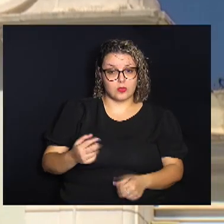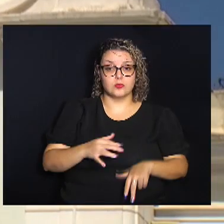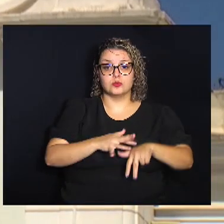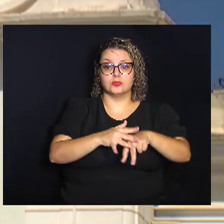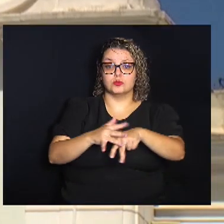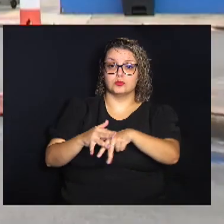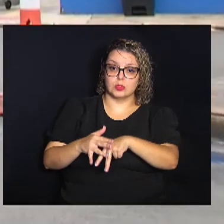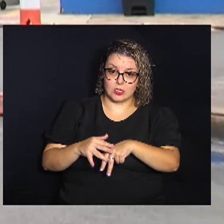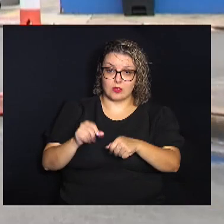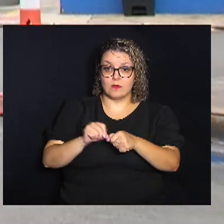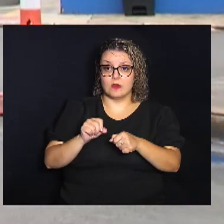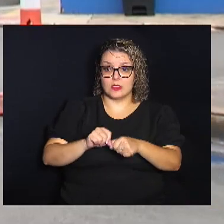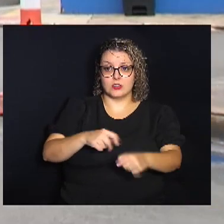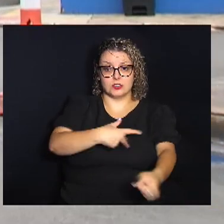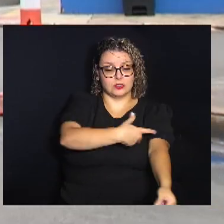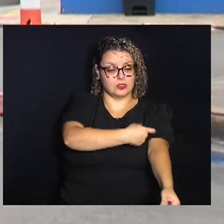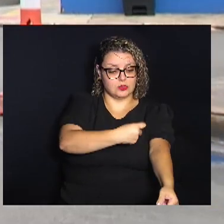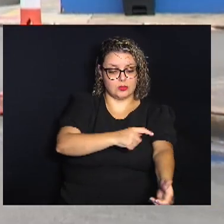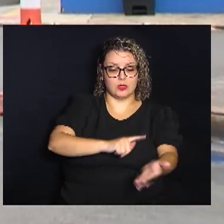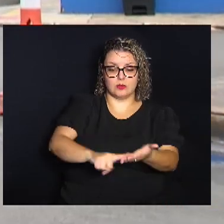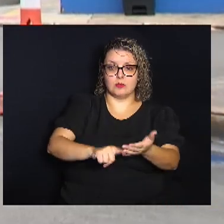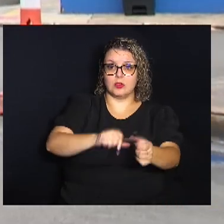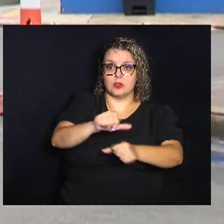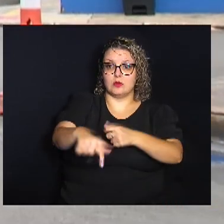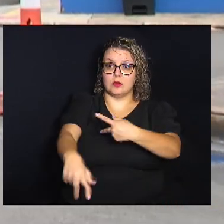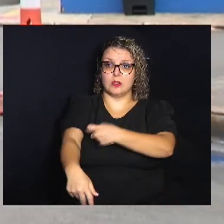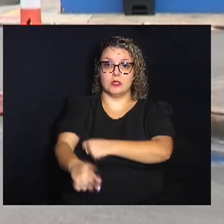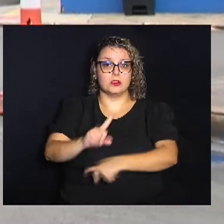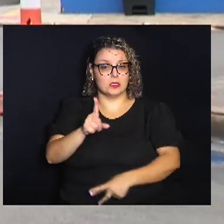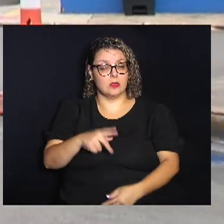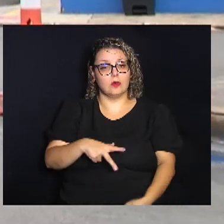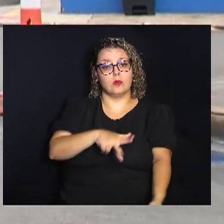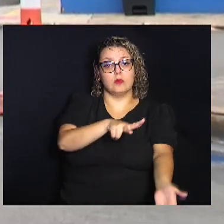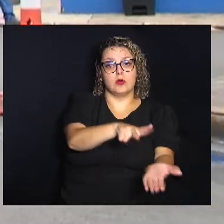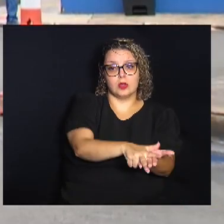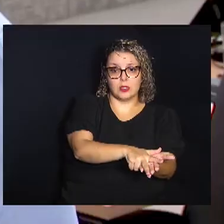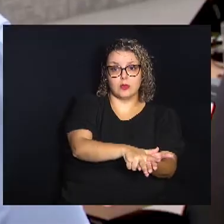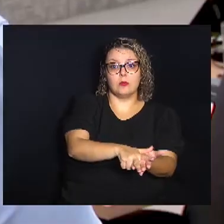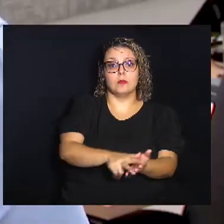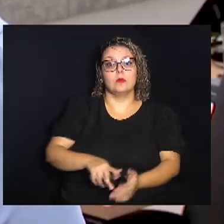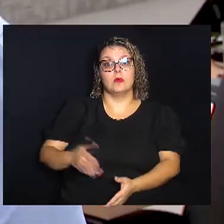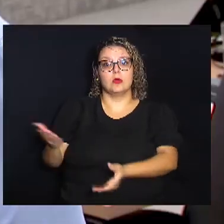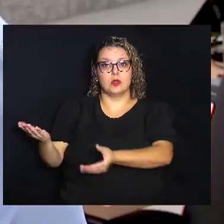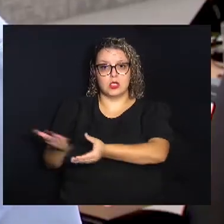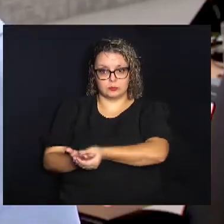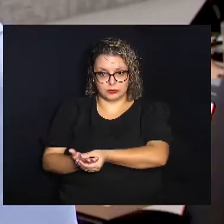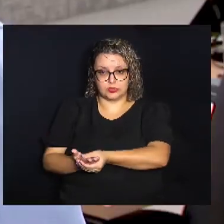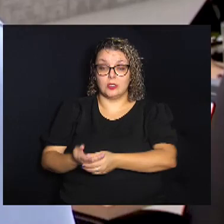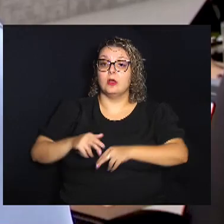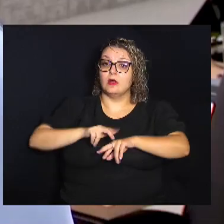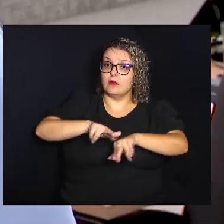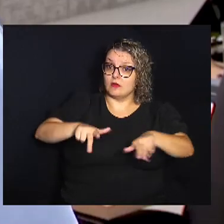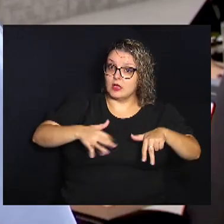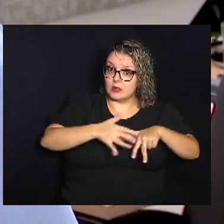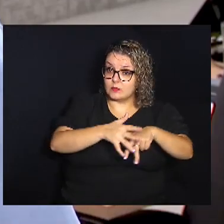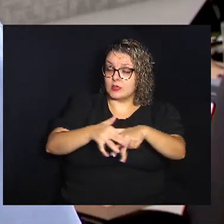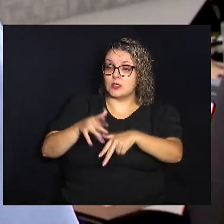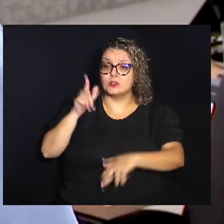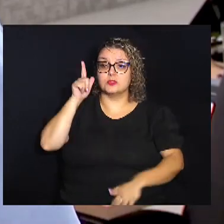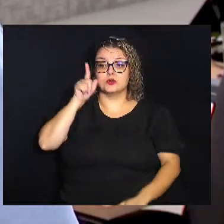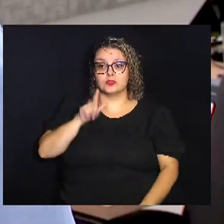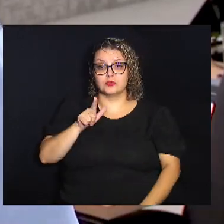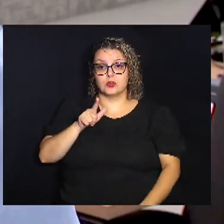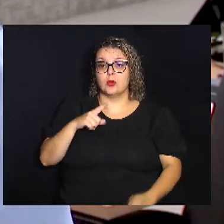conseguido fazer a hemodiálise sem ser via internação por vias judiciais. Muitos pacientes têm conseguido